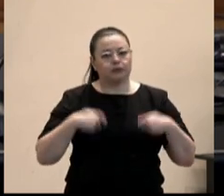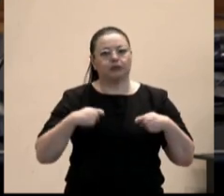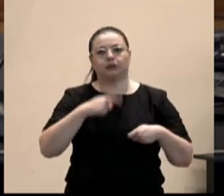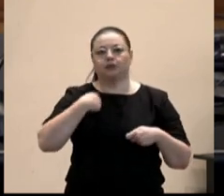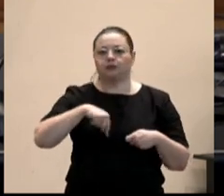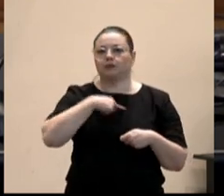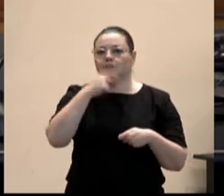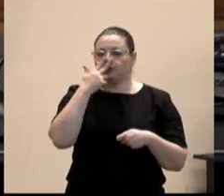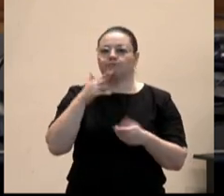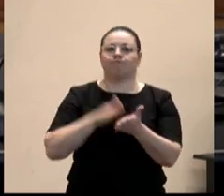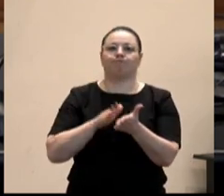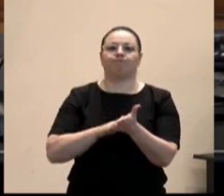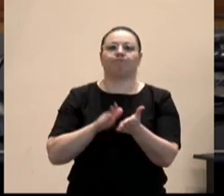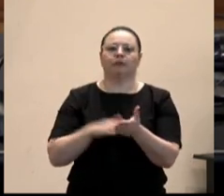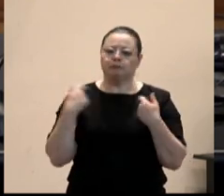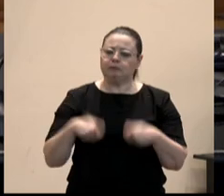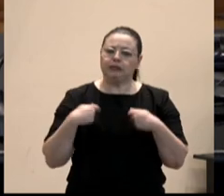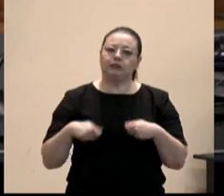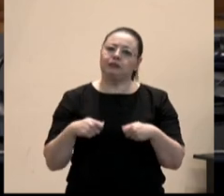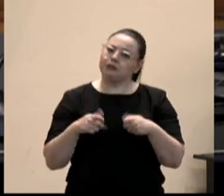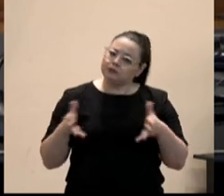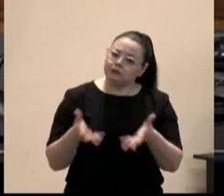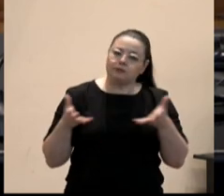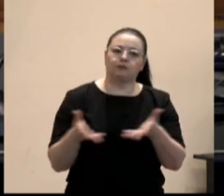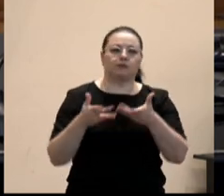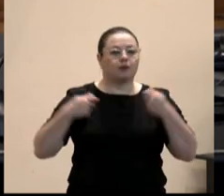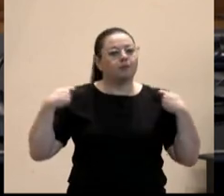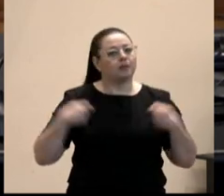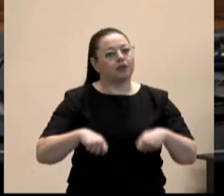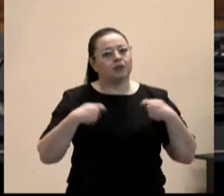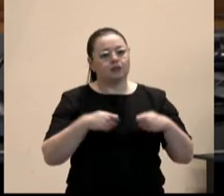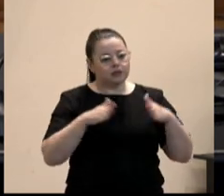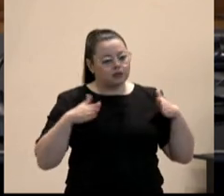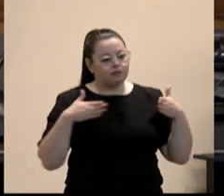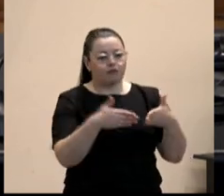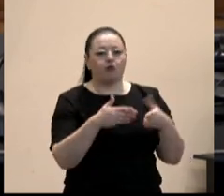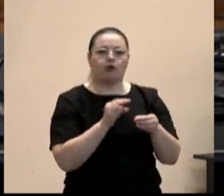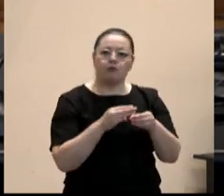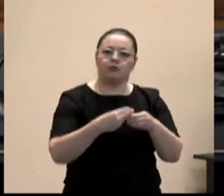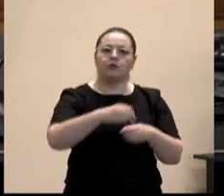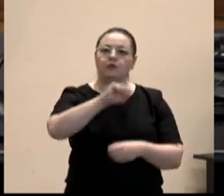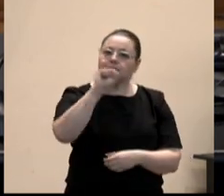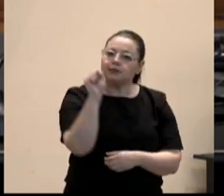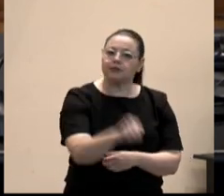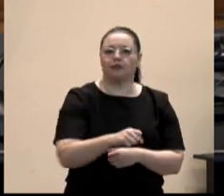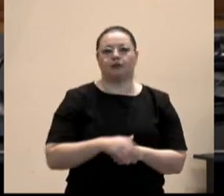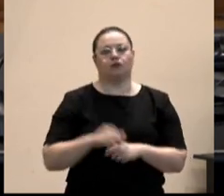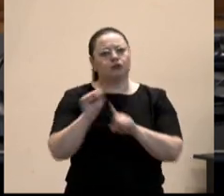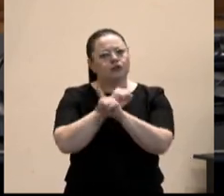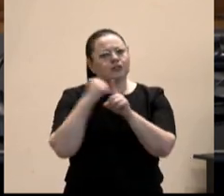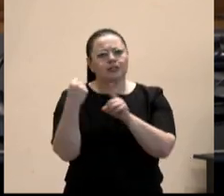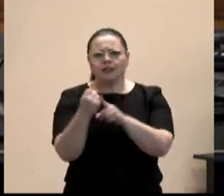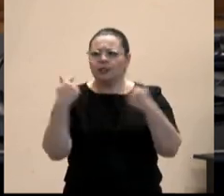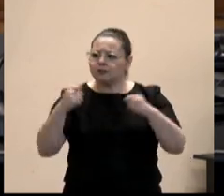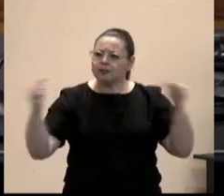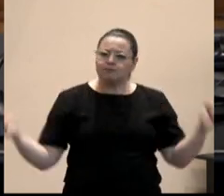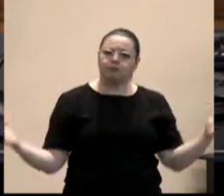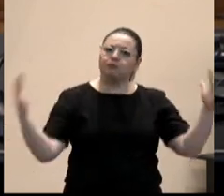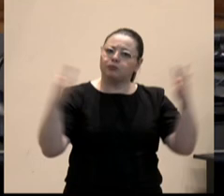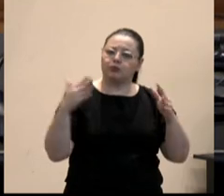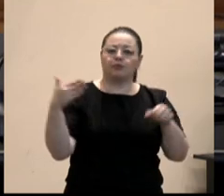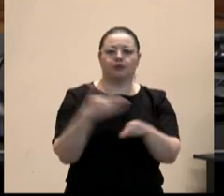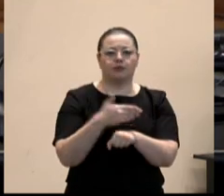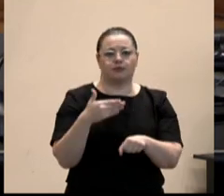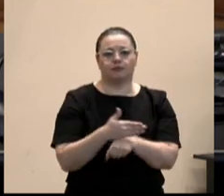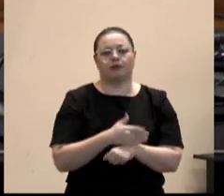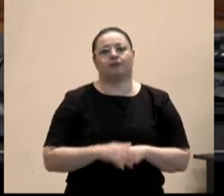cangote. Esse negócio vai ter que andar. Vai ter que ter fórum municipal, sim. A sociedade tem que participar. Os planos municipais